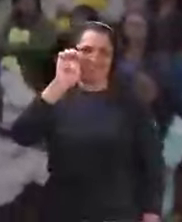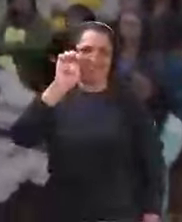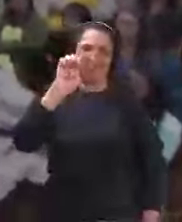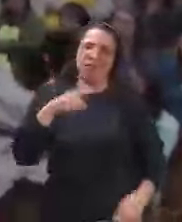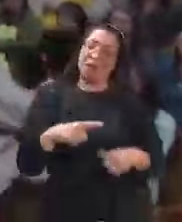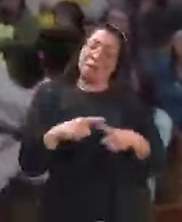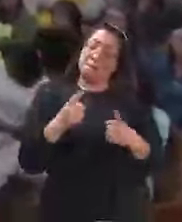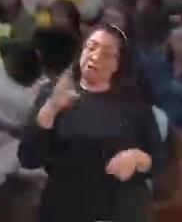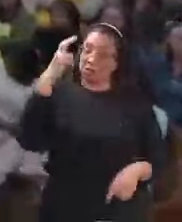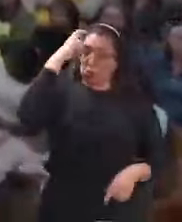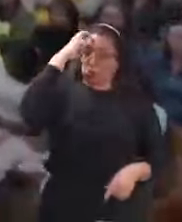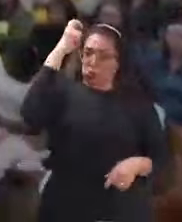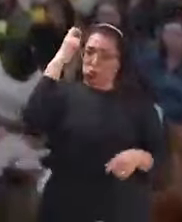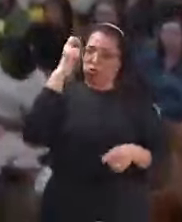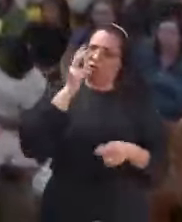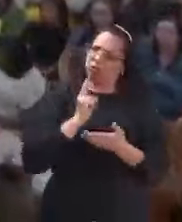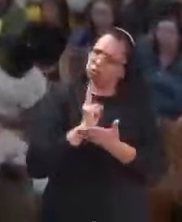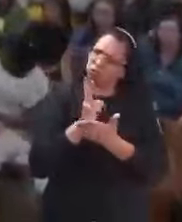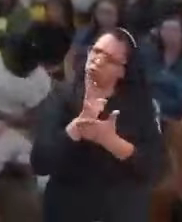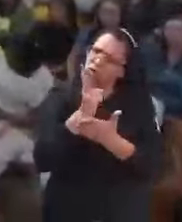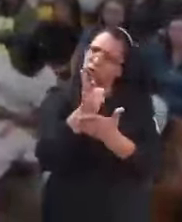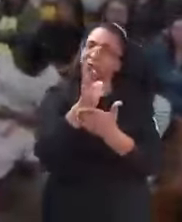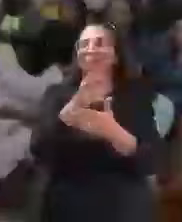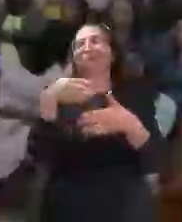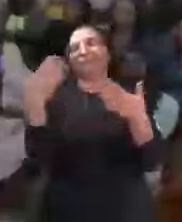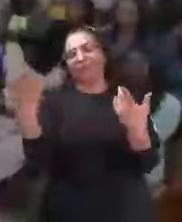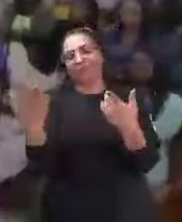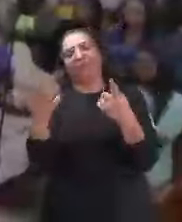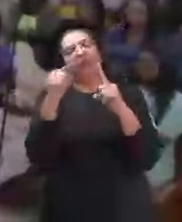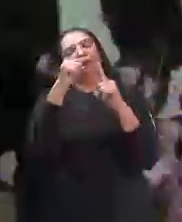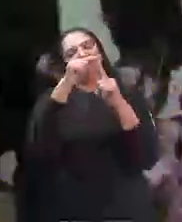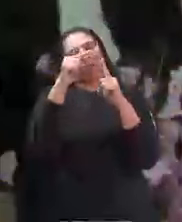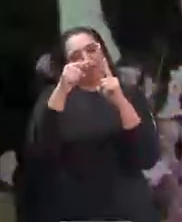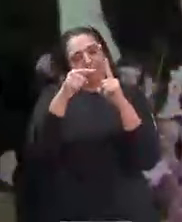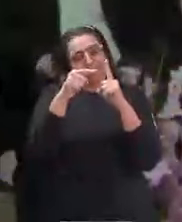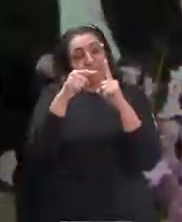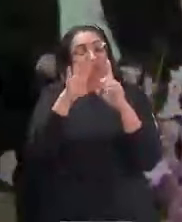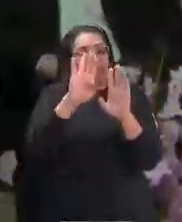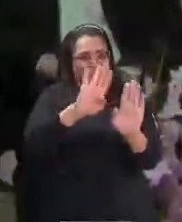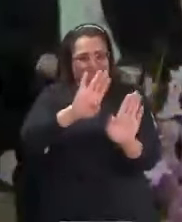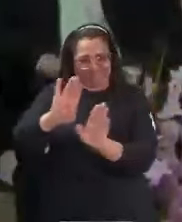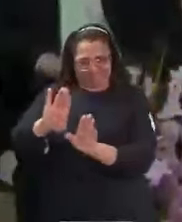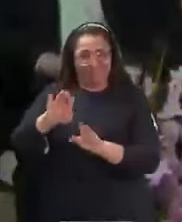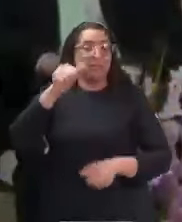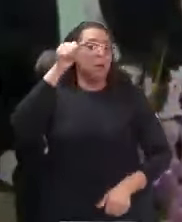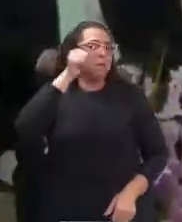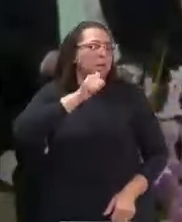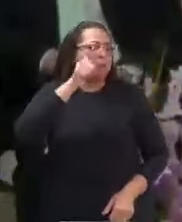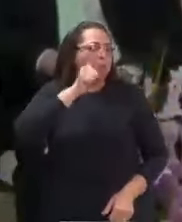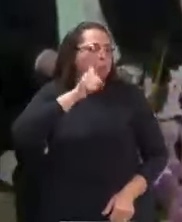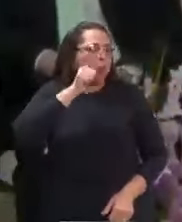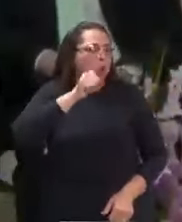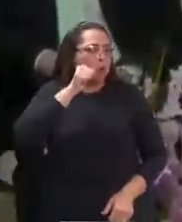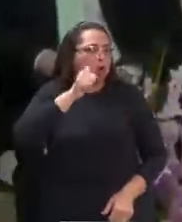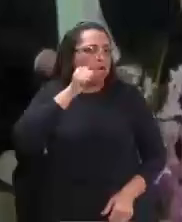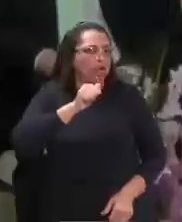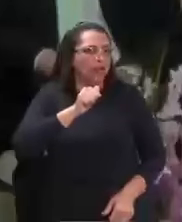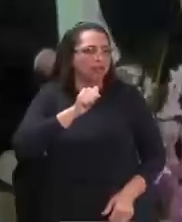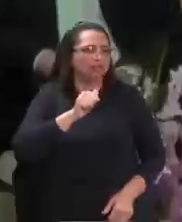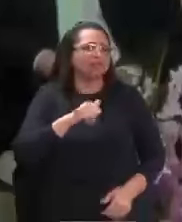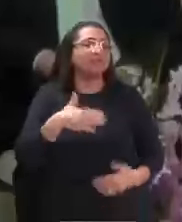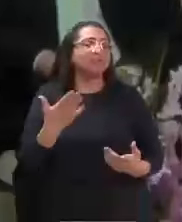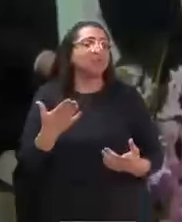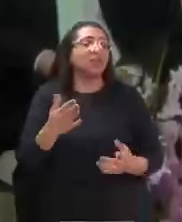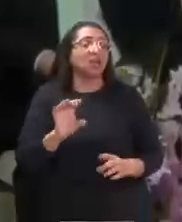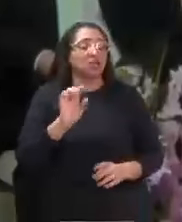continuava mulher só serve para andar atrás mulher só tem valor